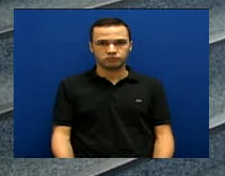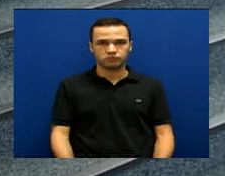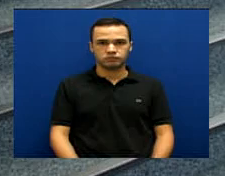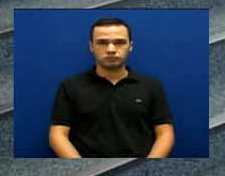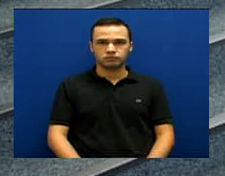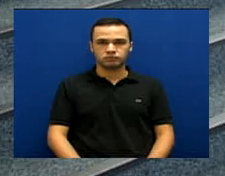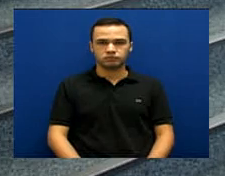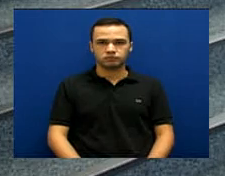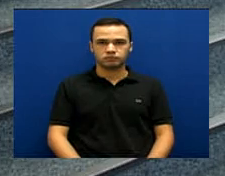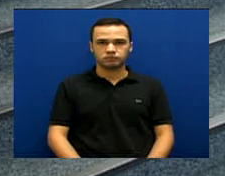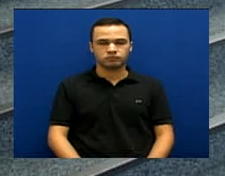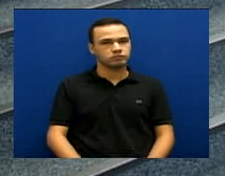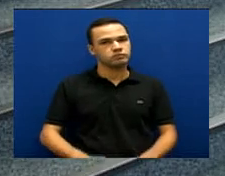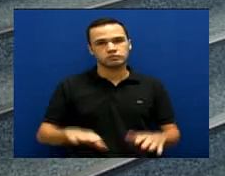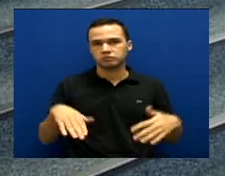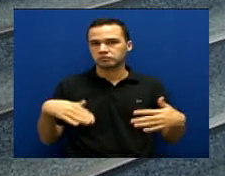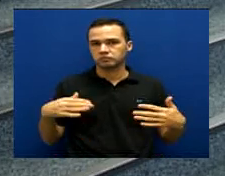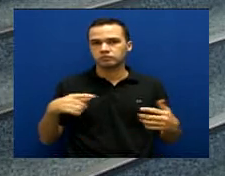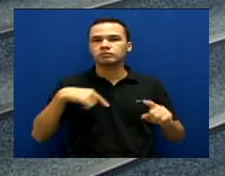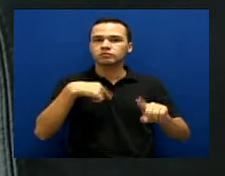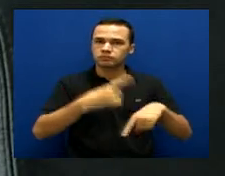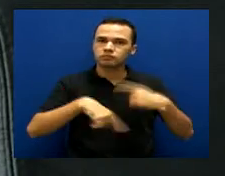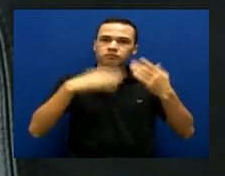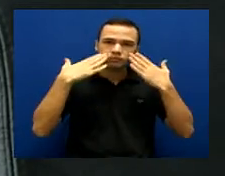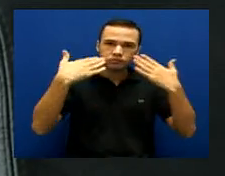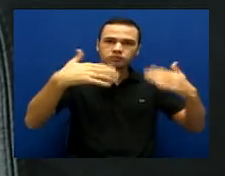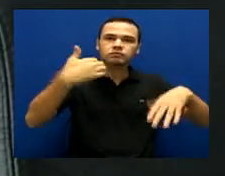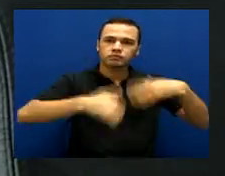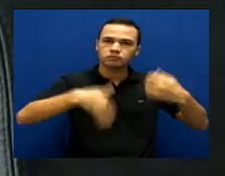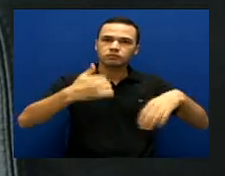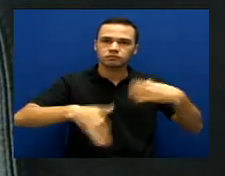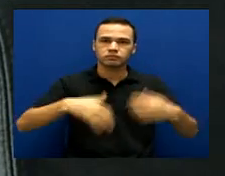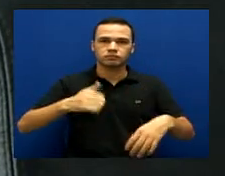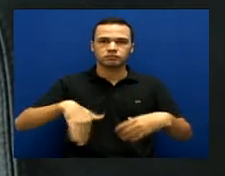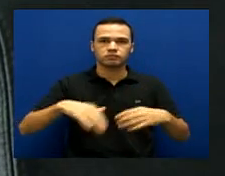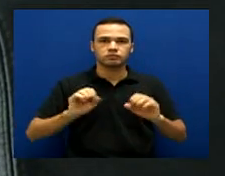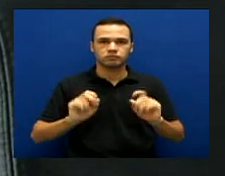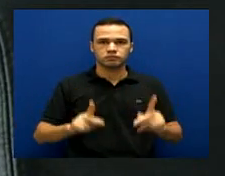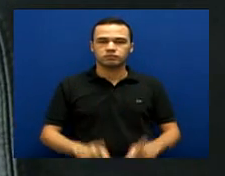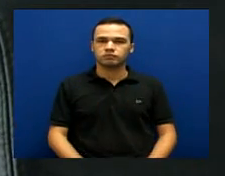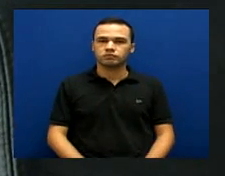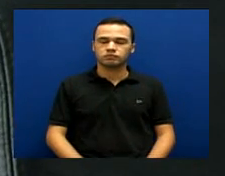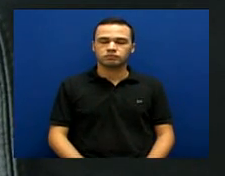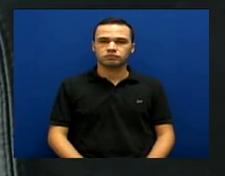também se assim apresentar todos os quadros de o